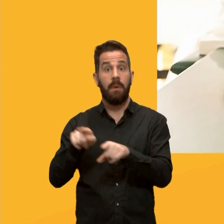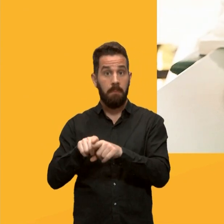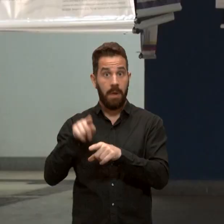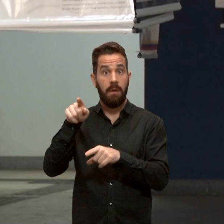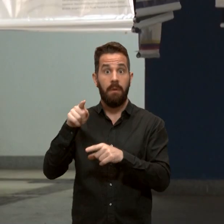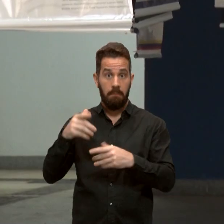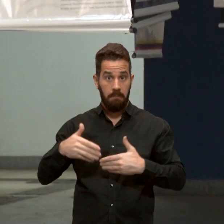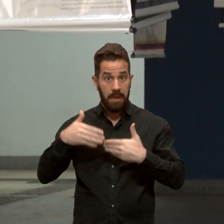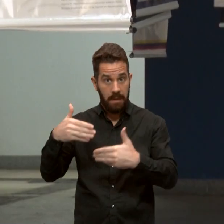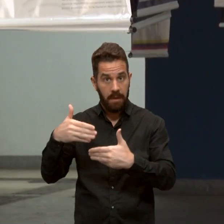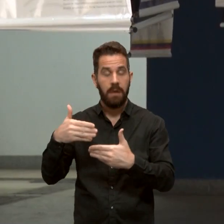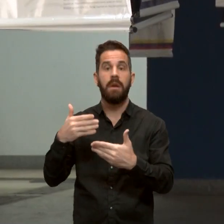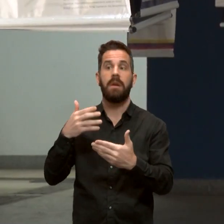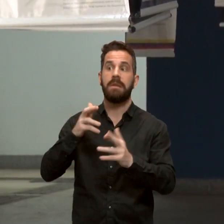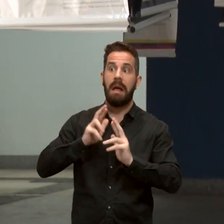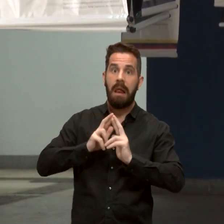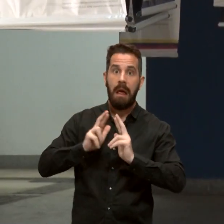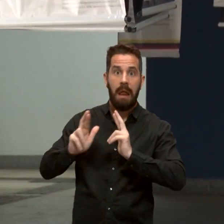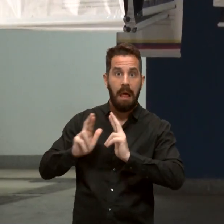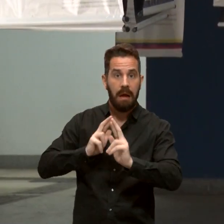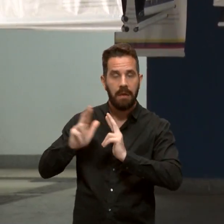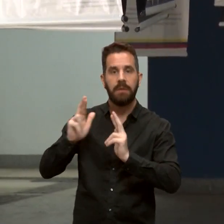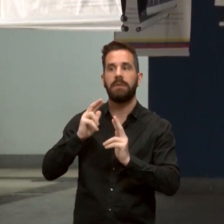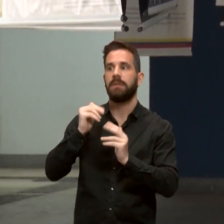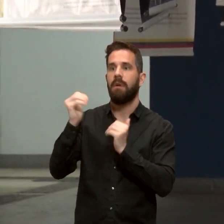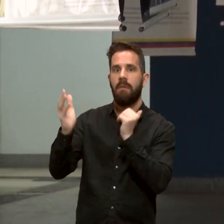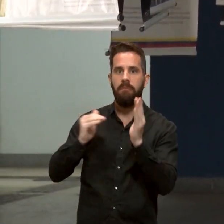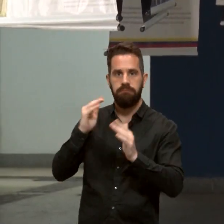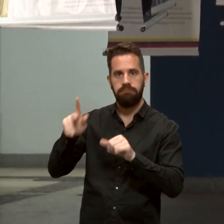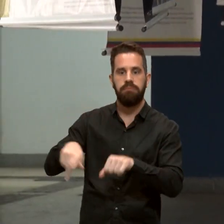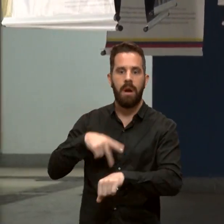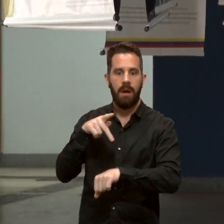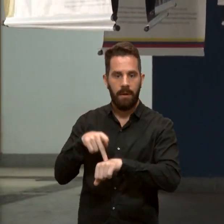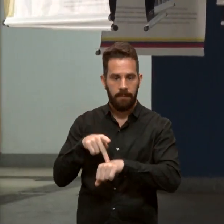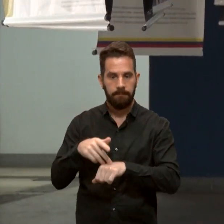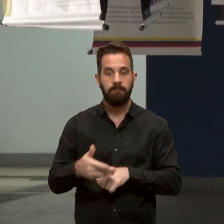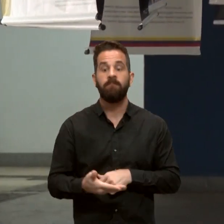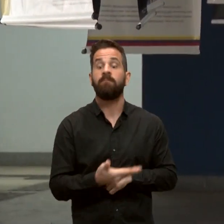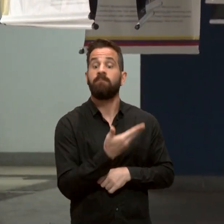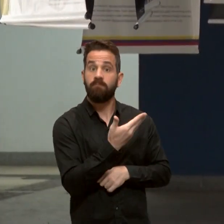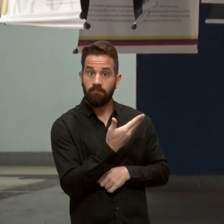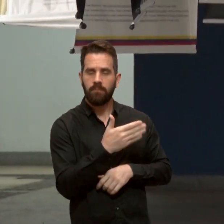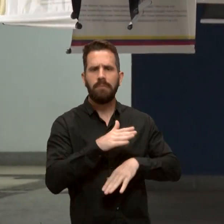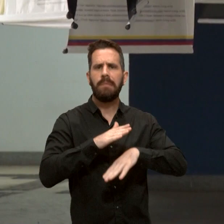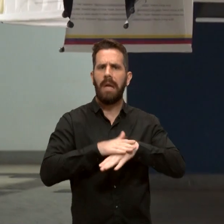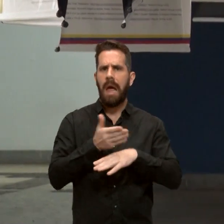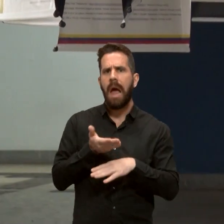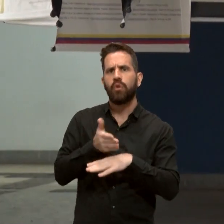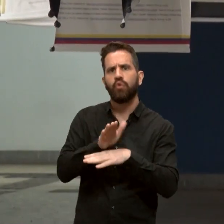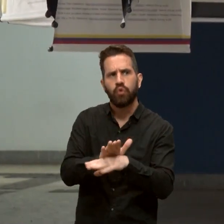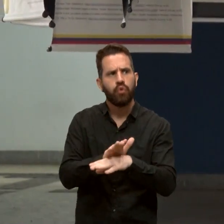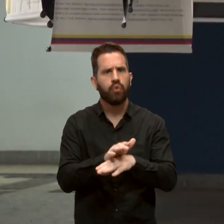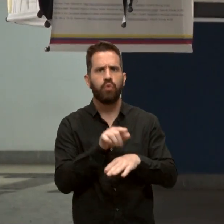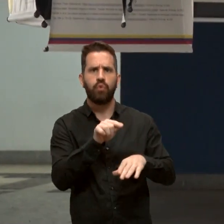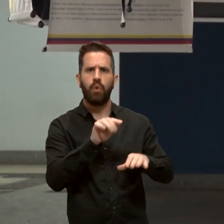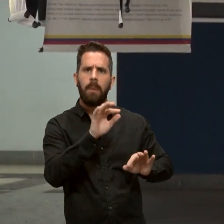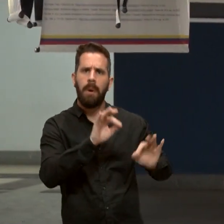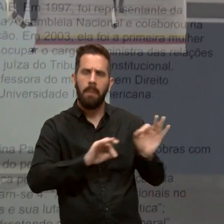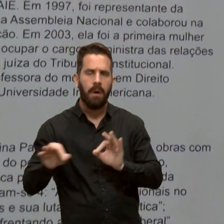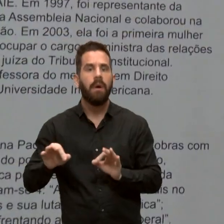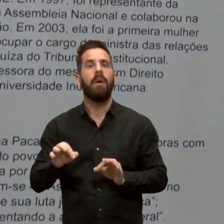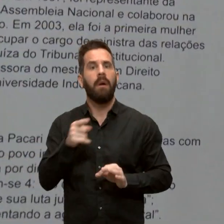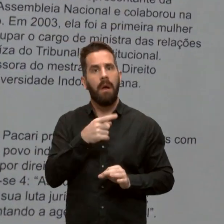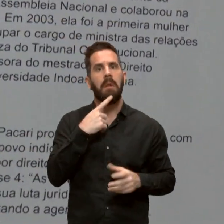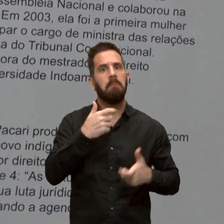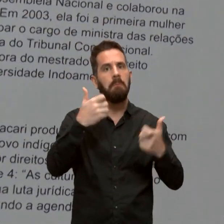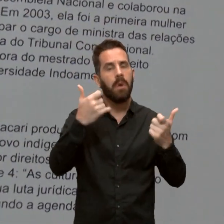país. A estudante Maria Fernanda, que auxiliou na montagem dessa etapa, conta que ainda não conhecia a história de Nina e